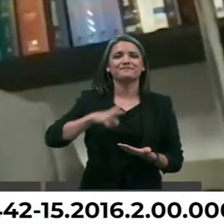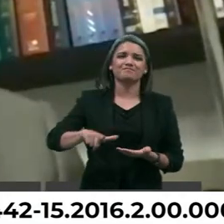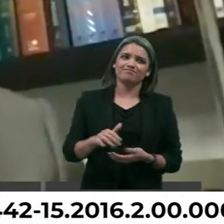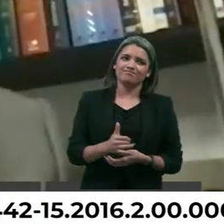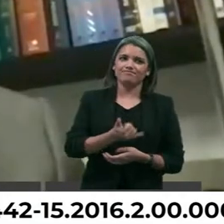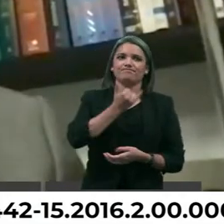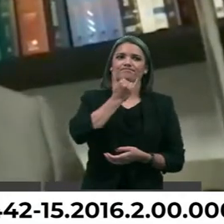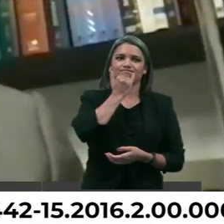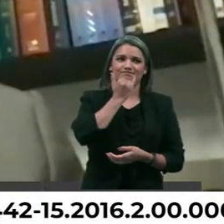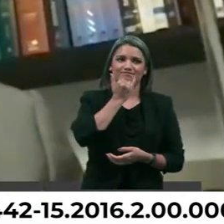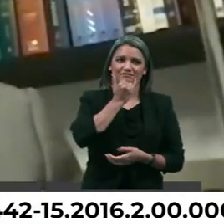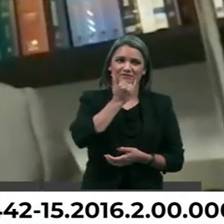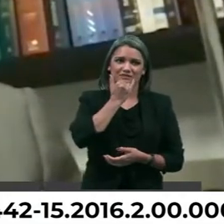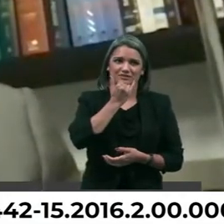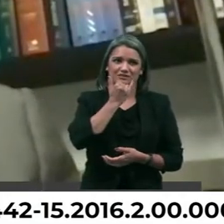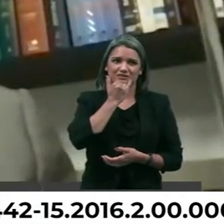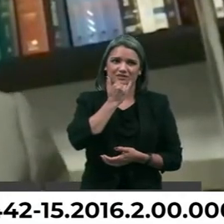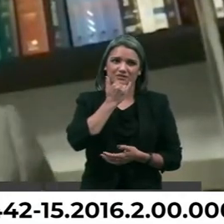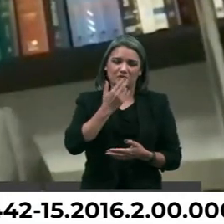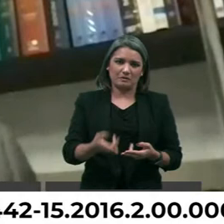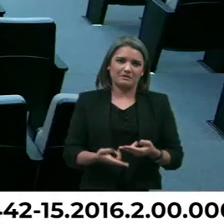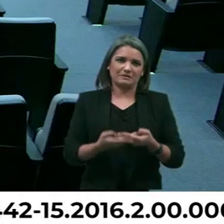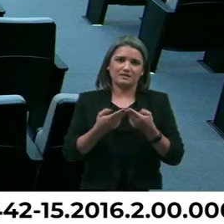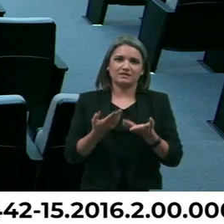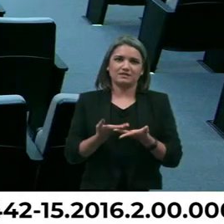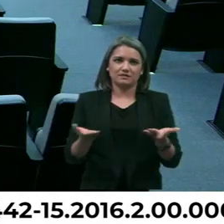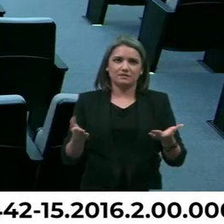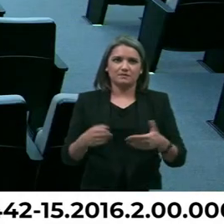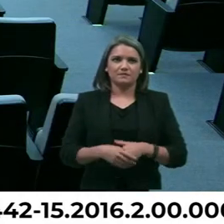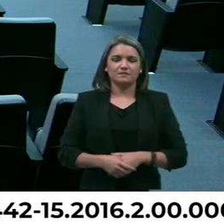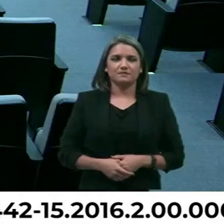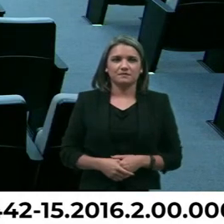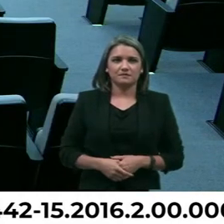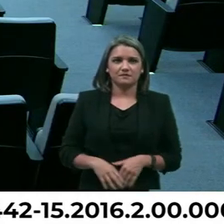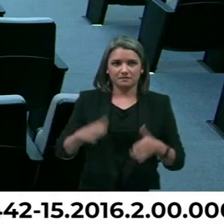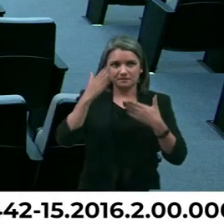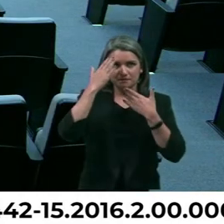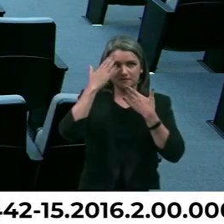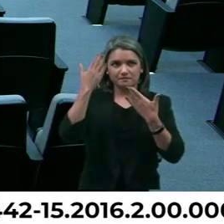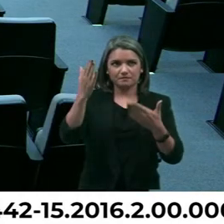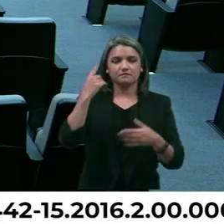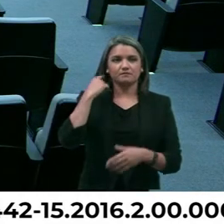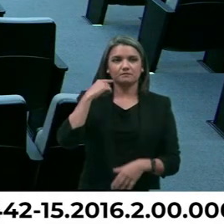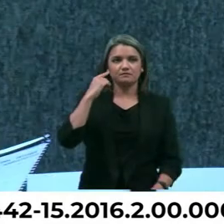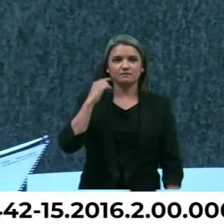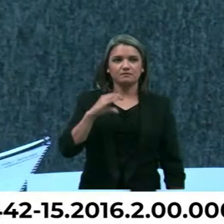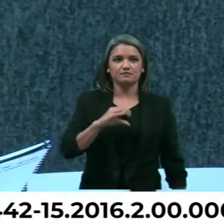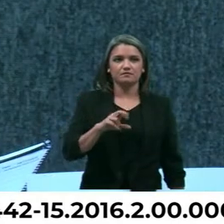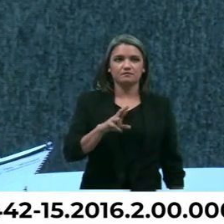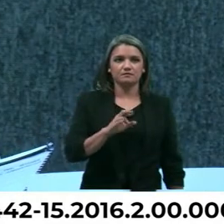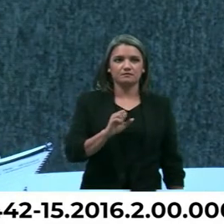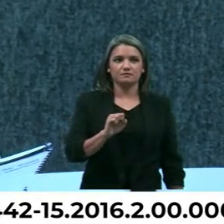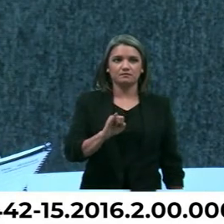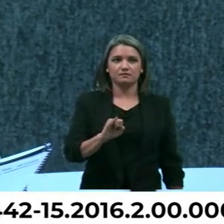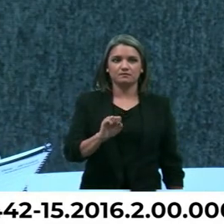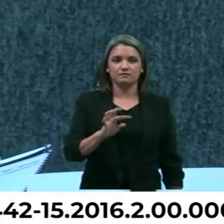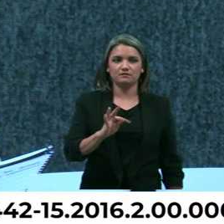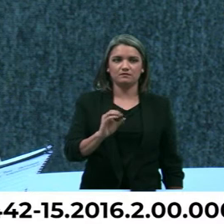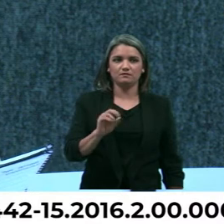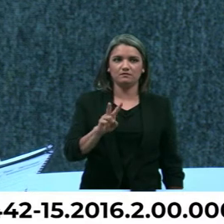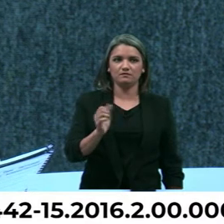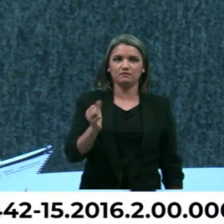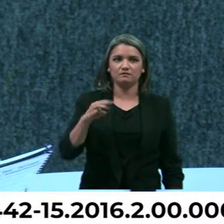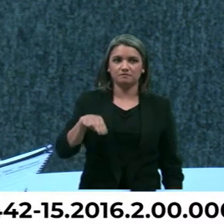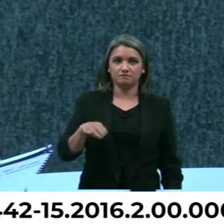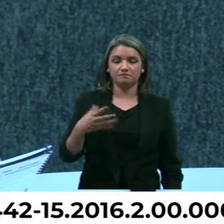perdoe pela paciência de Vossa Excelência. Agradeço ao doutor Cristóvão e sou informada de que o